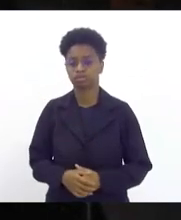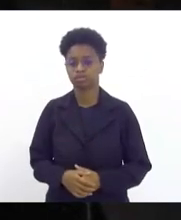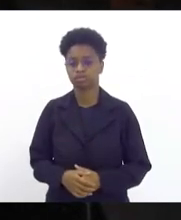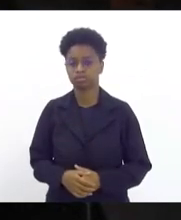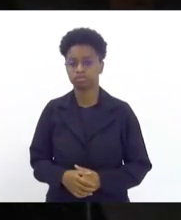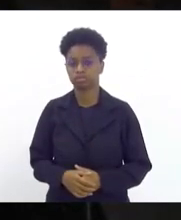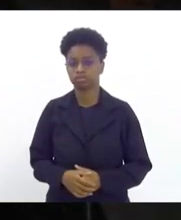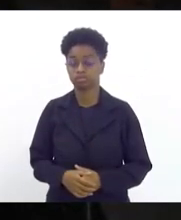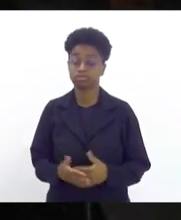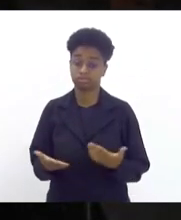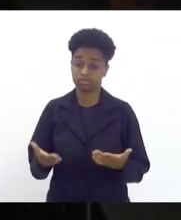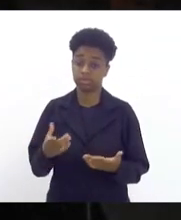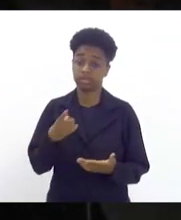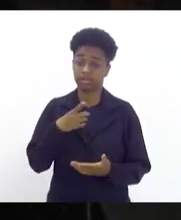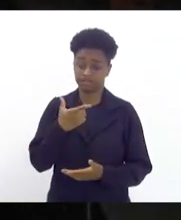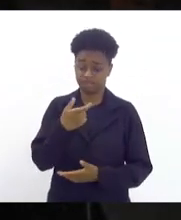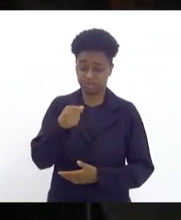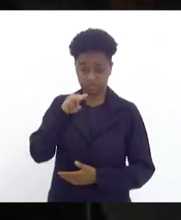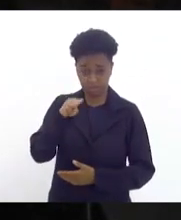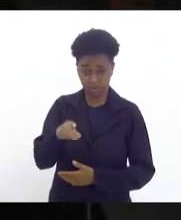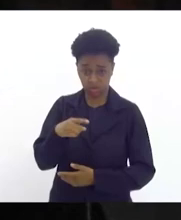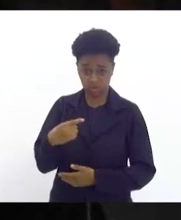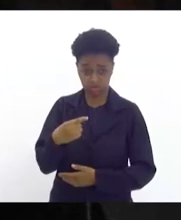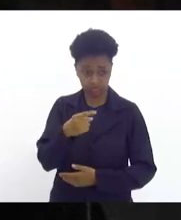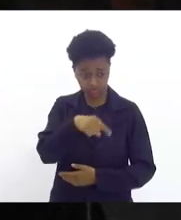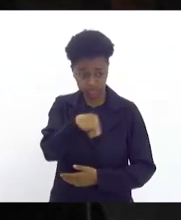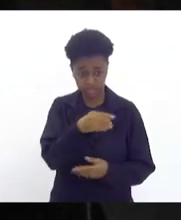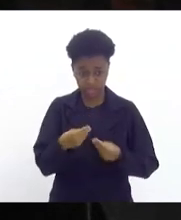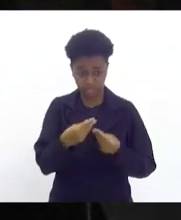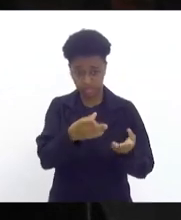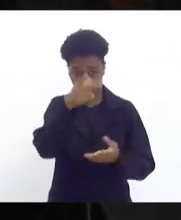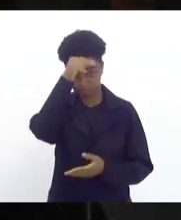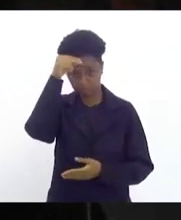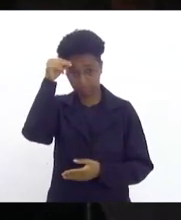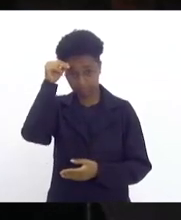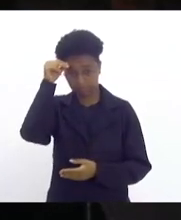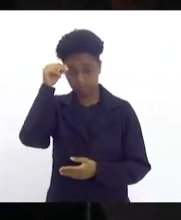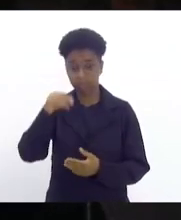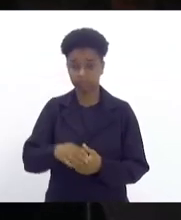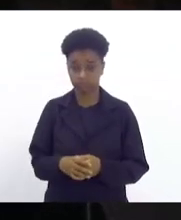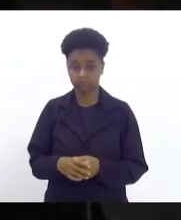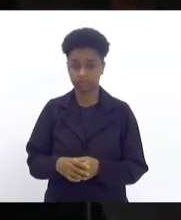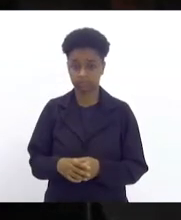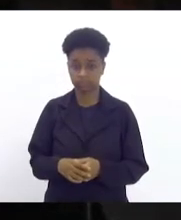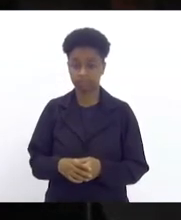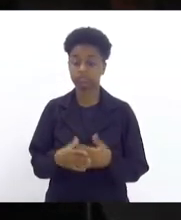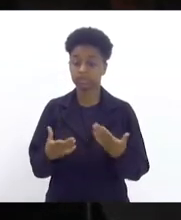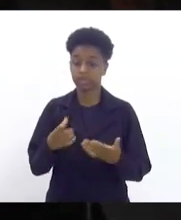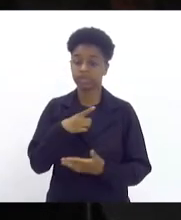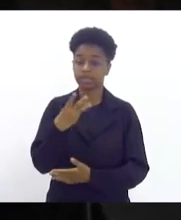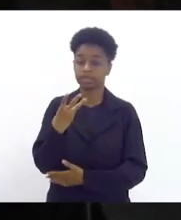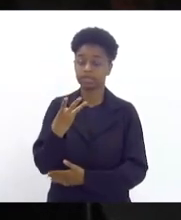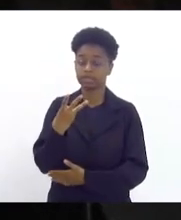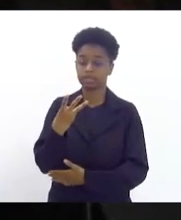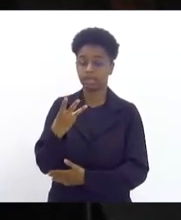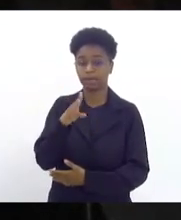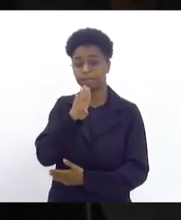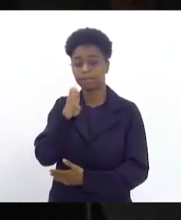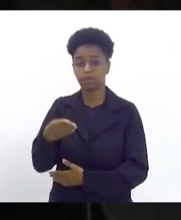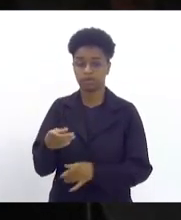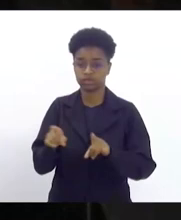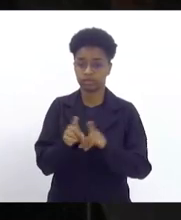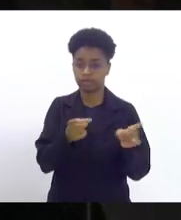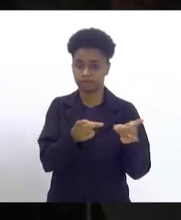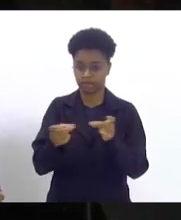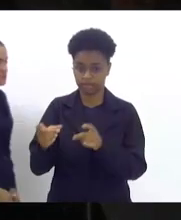eu faço o senhor coloca aqui os 20 milhões que essa casa Nobre mente cedeu a prefeitura eu pergunto cadê os 3 bilhões da autorga da Cedae que